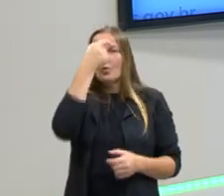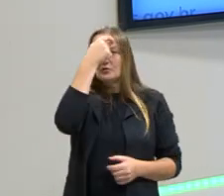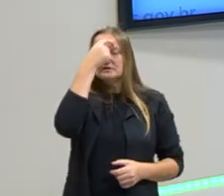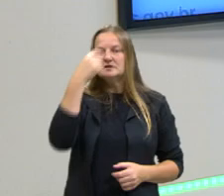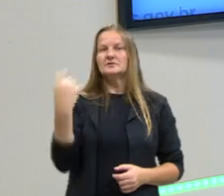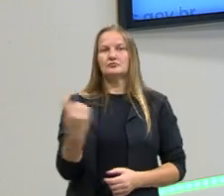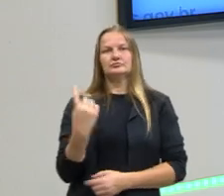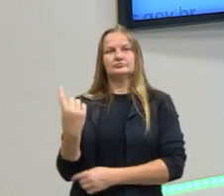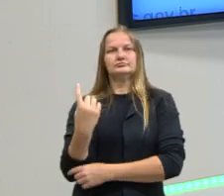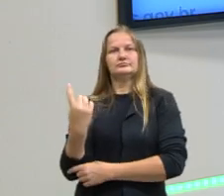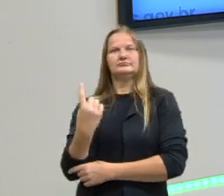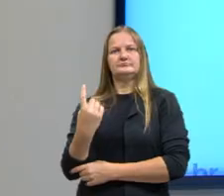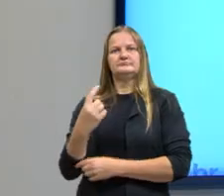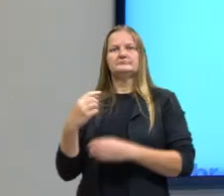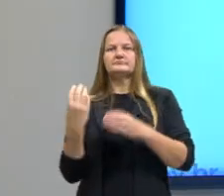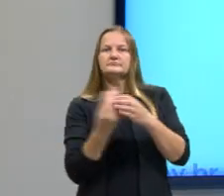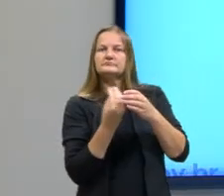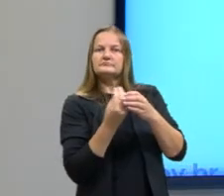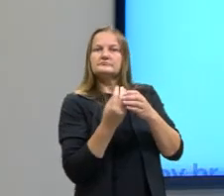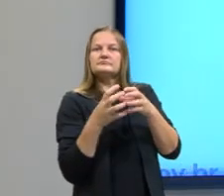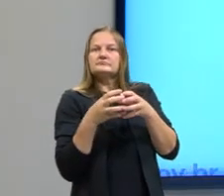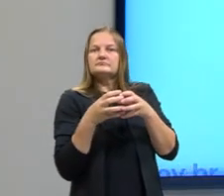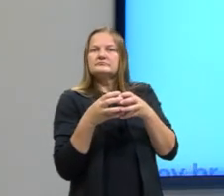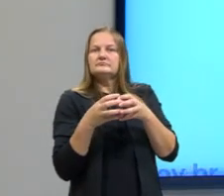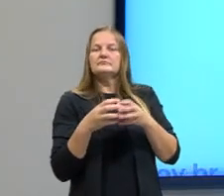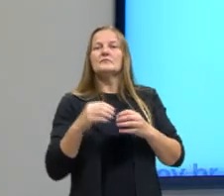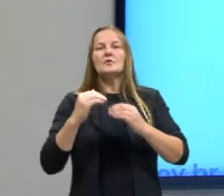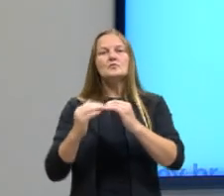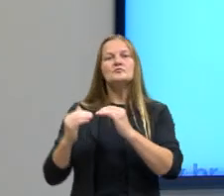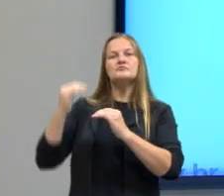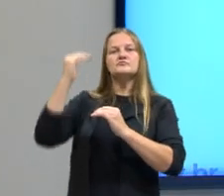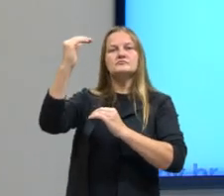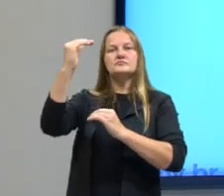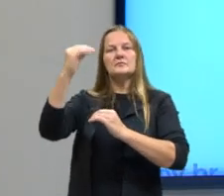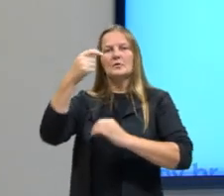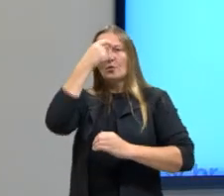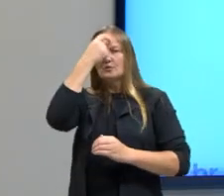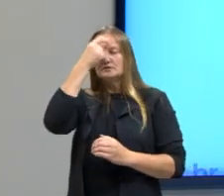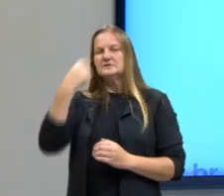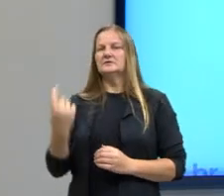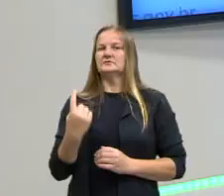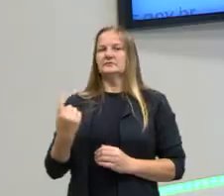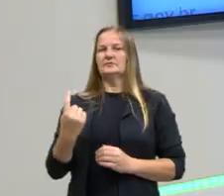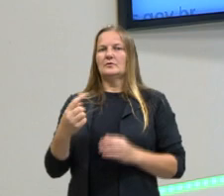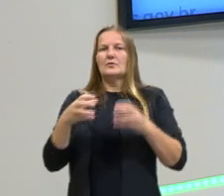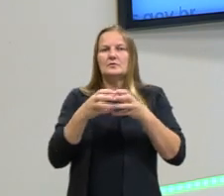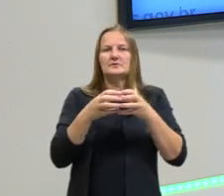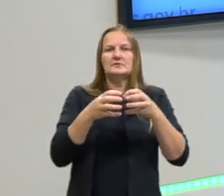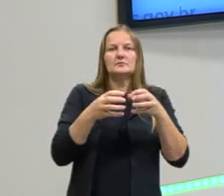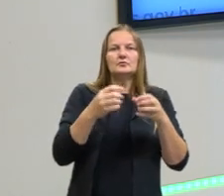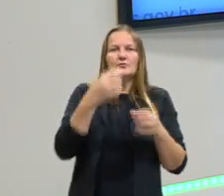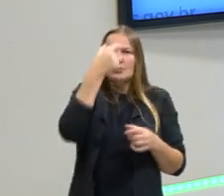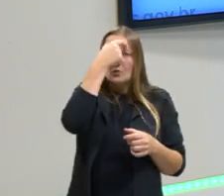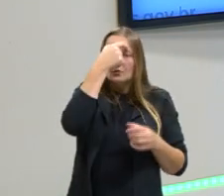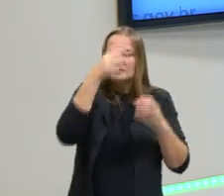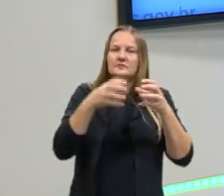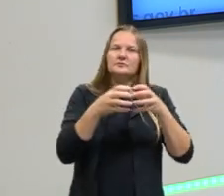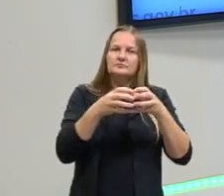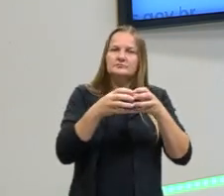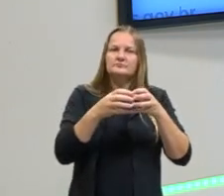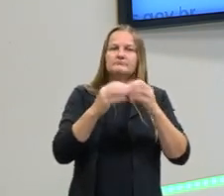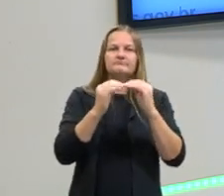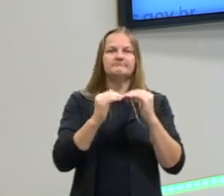então a consciência coletiva sempre se e põe a consciência individual Essa é a proposta do do